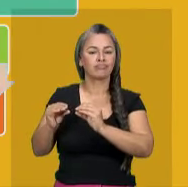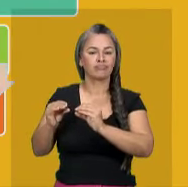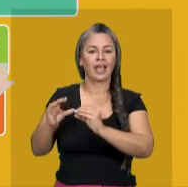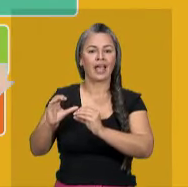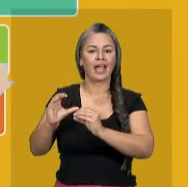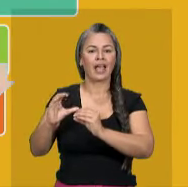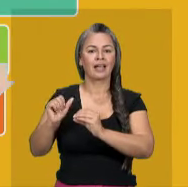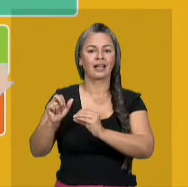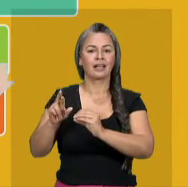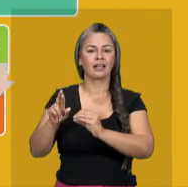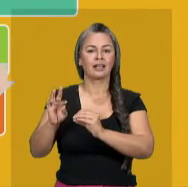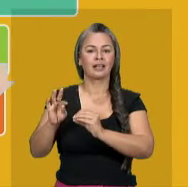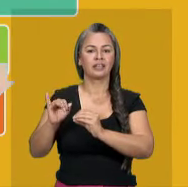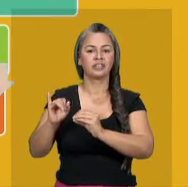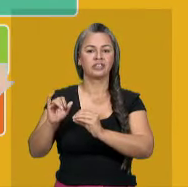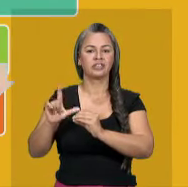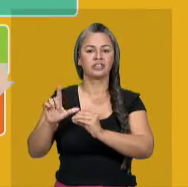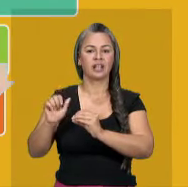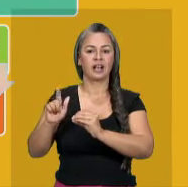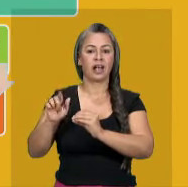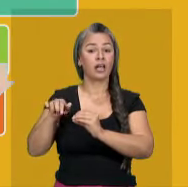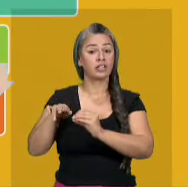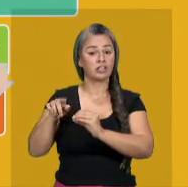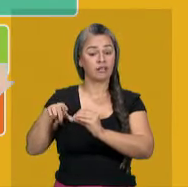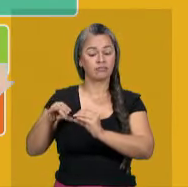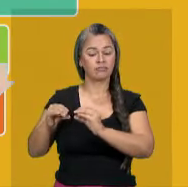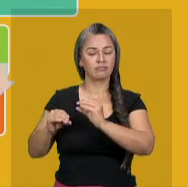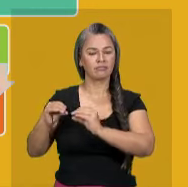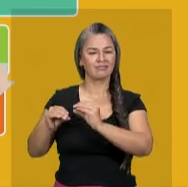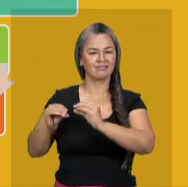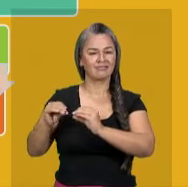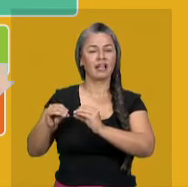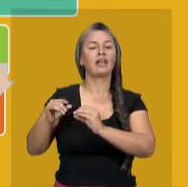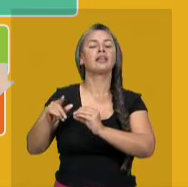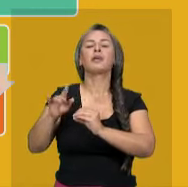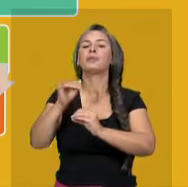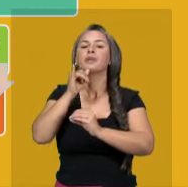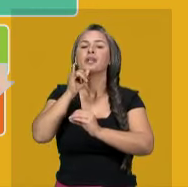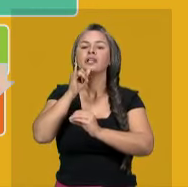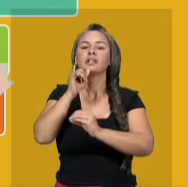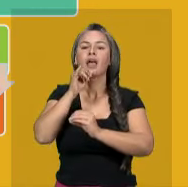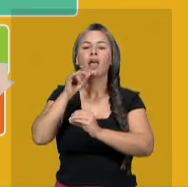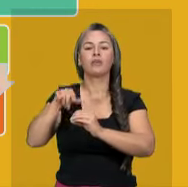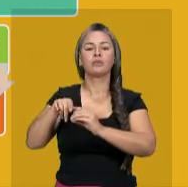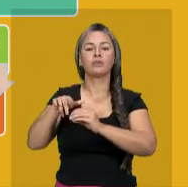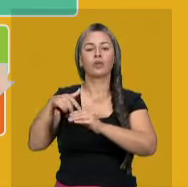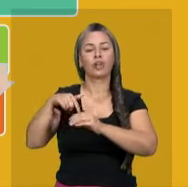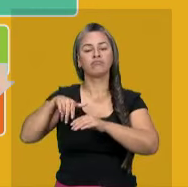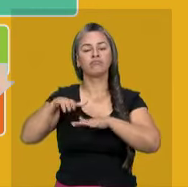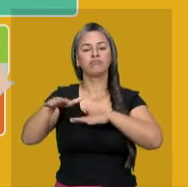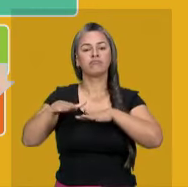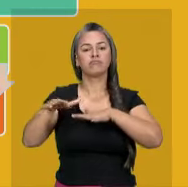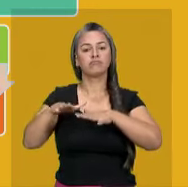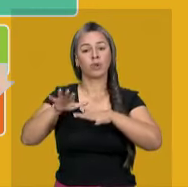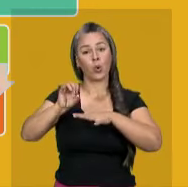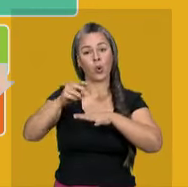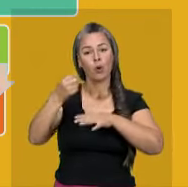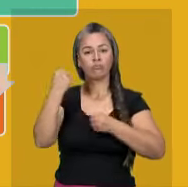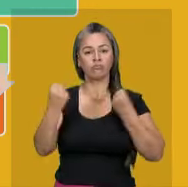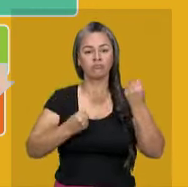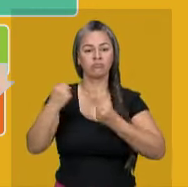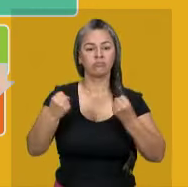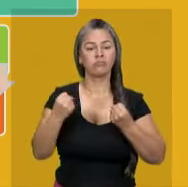os discos intervertebrais, que amortecem os choques quando andamos ou corremos. Então,